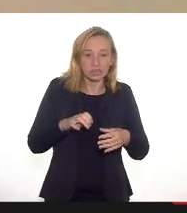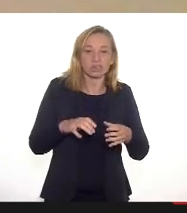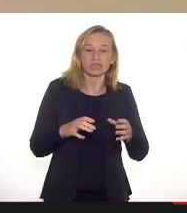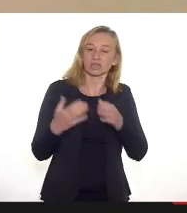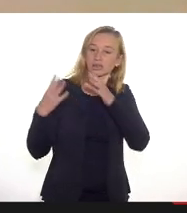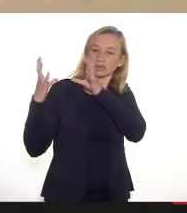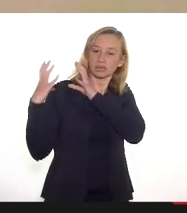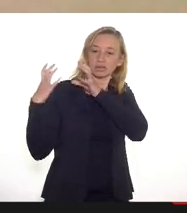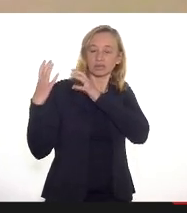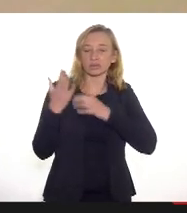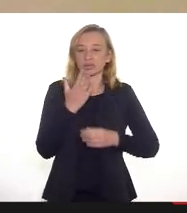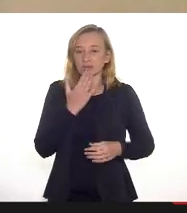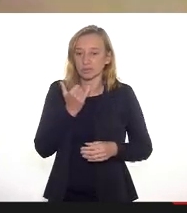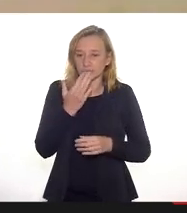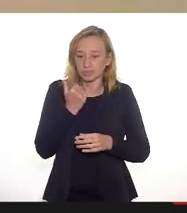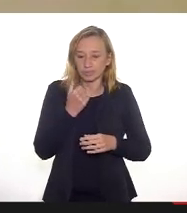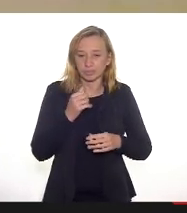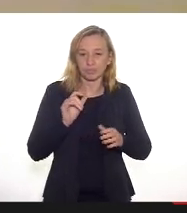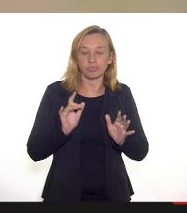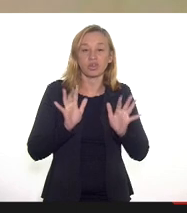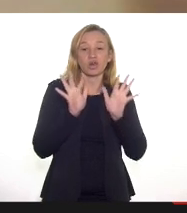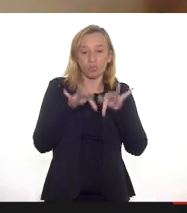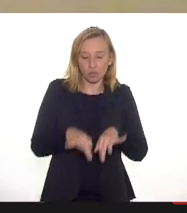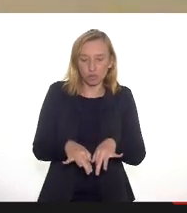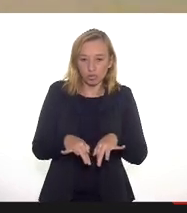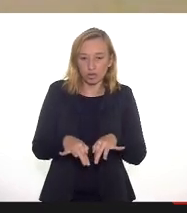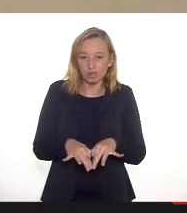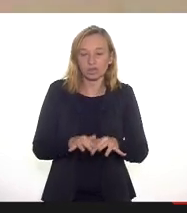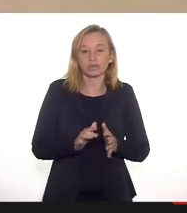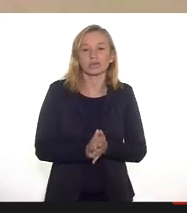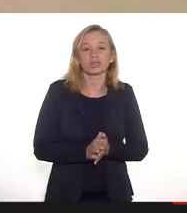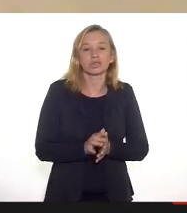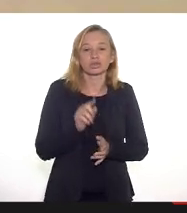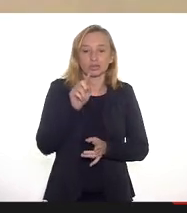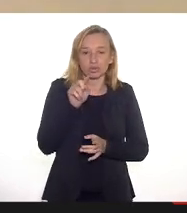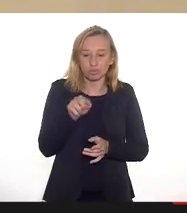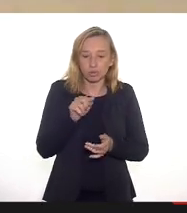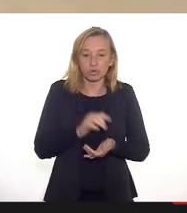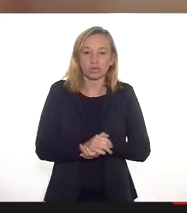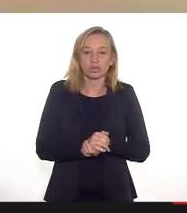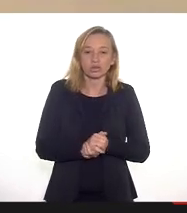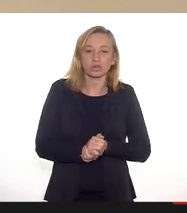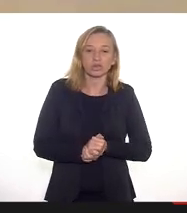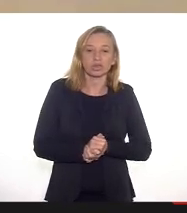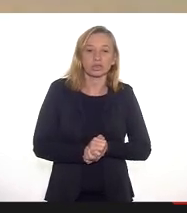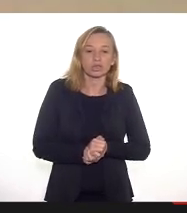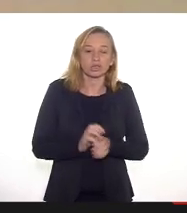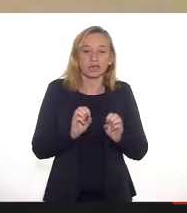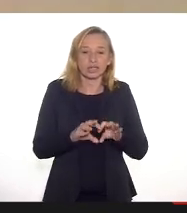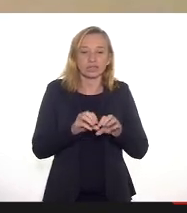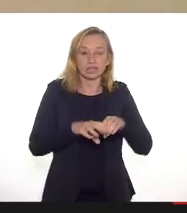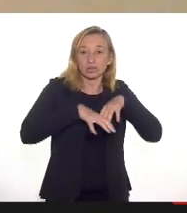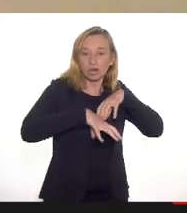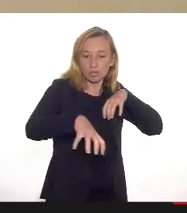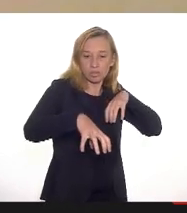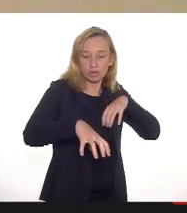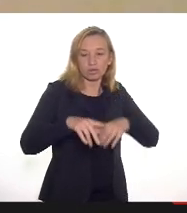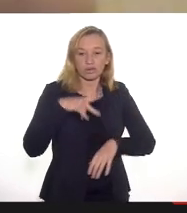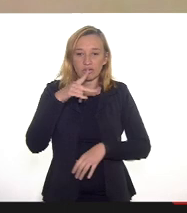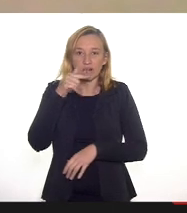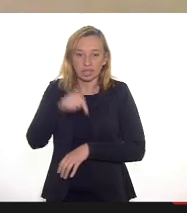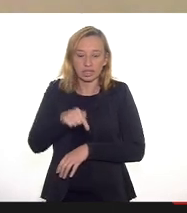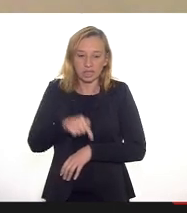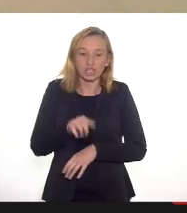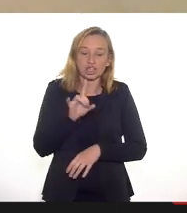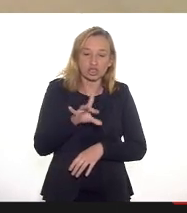na FAETEC. E, por fim, para poder concluir com dois pontos, um deles em relação ao ensino remoto, que foi colocado aqui, mas